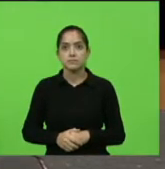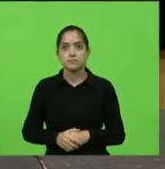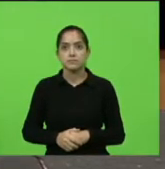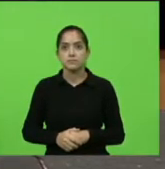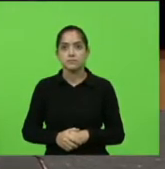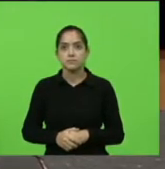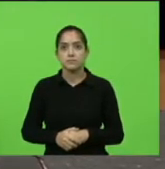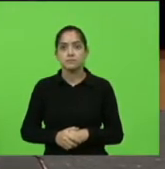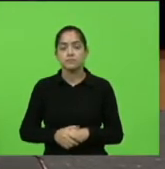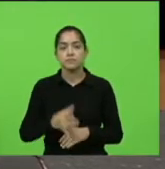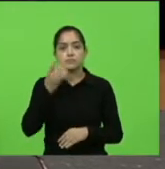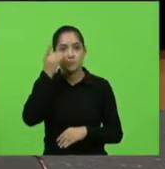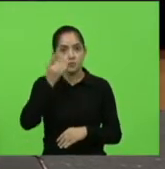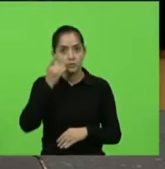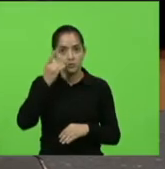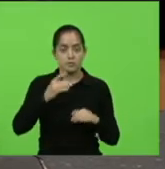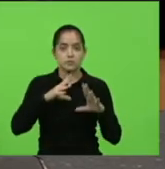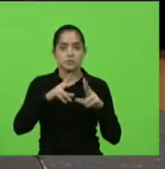Deputada Ada,